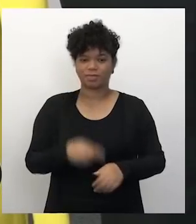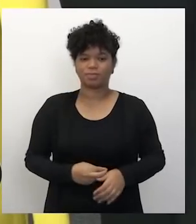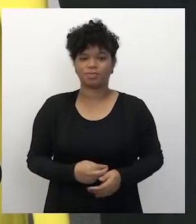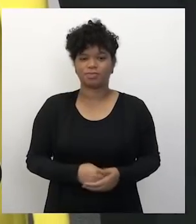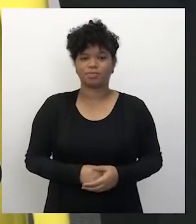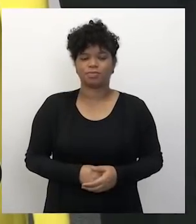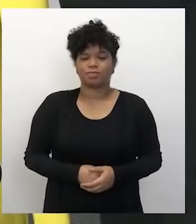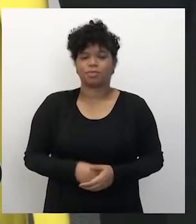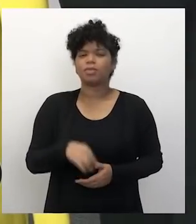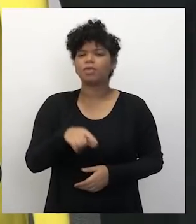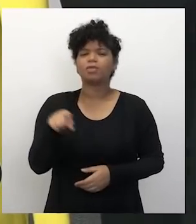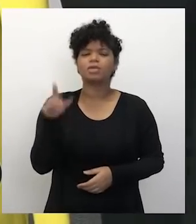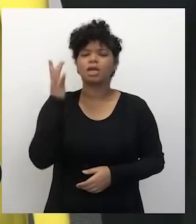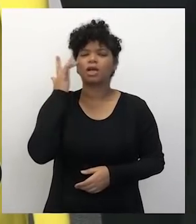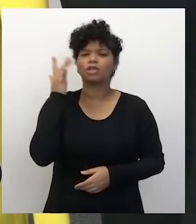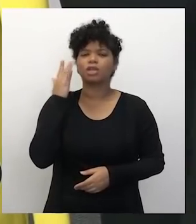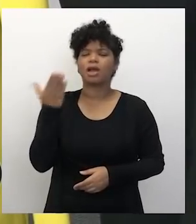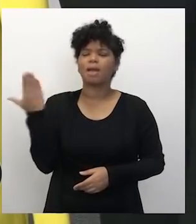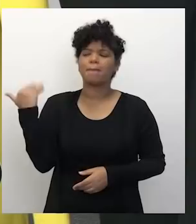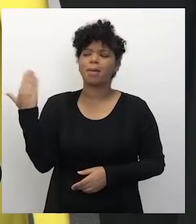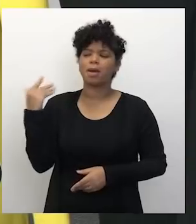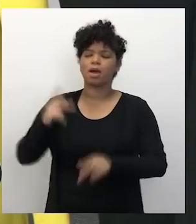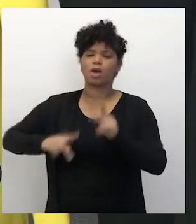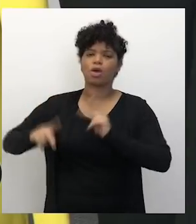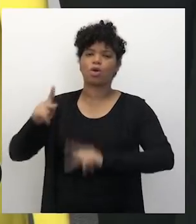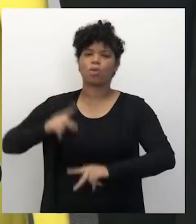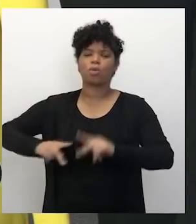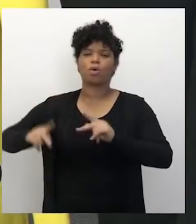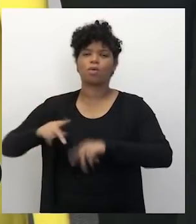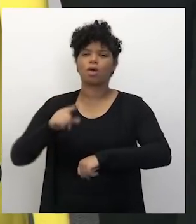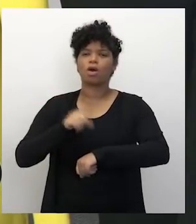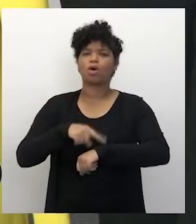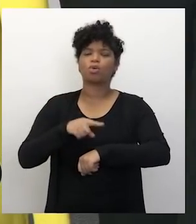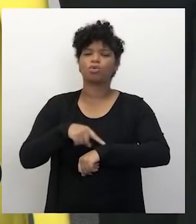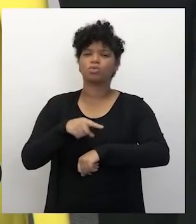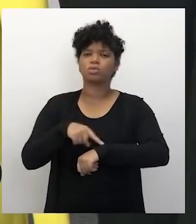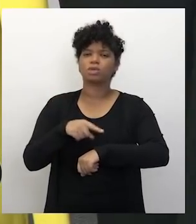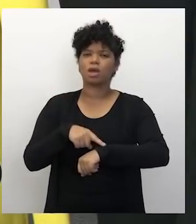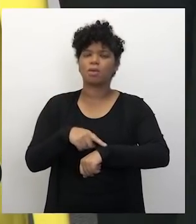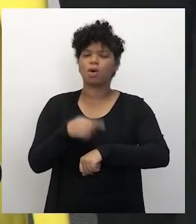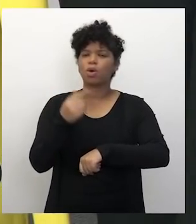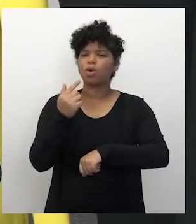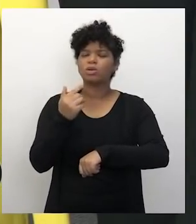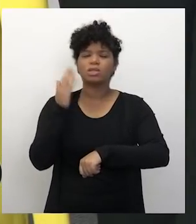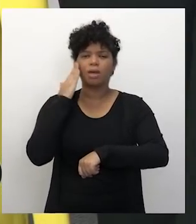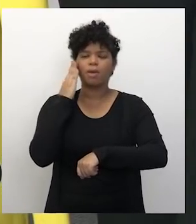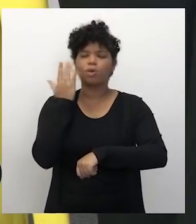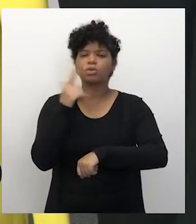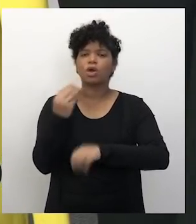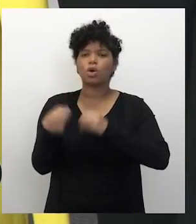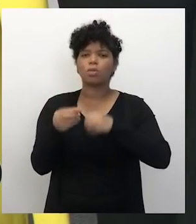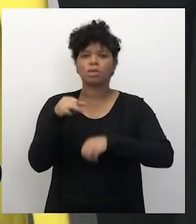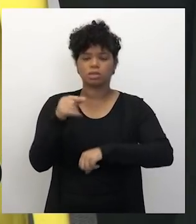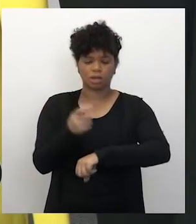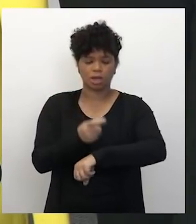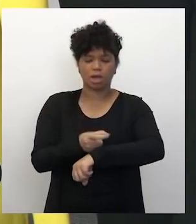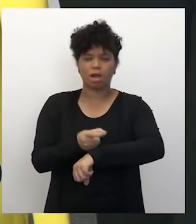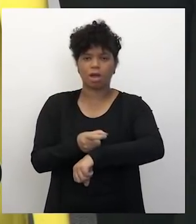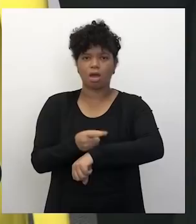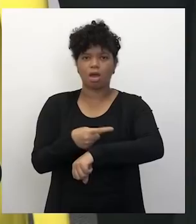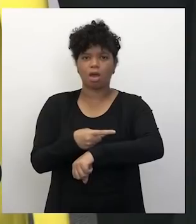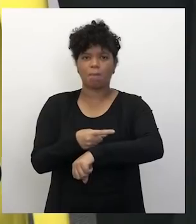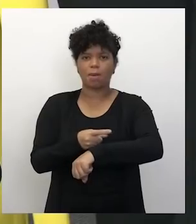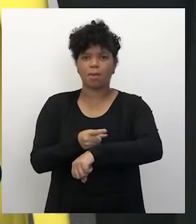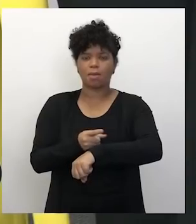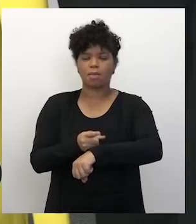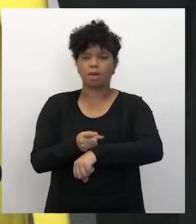Como que os povos antigos eles marcavam o tempo se ainda não existia relógio? Porque, pessoal, esse tipo